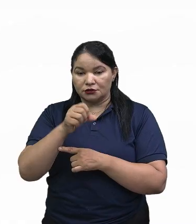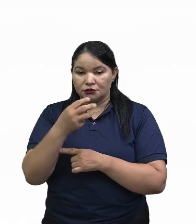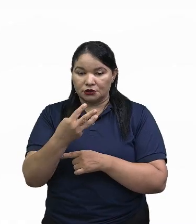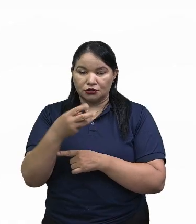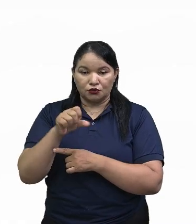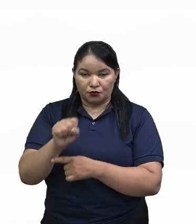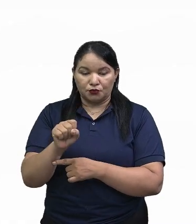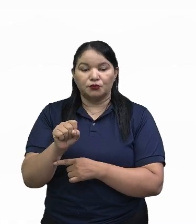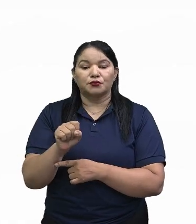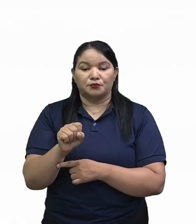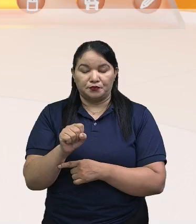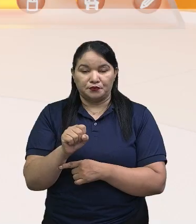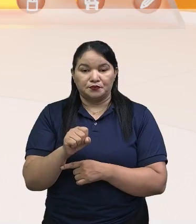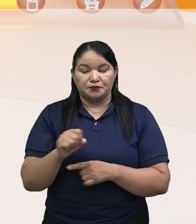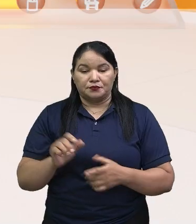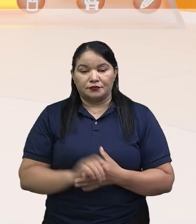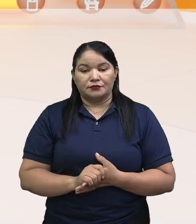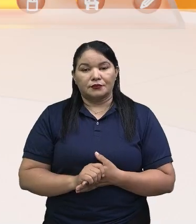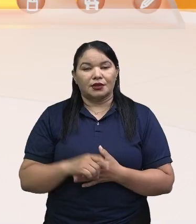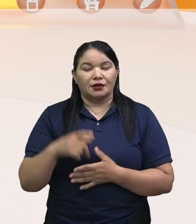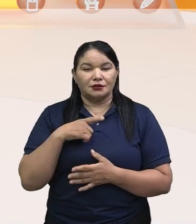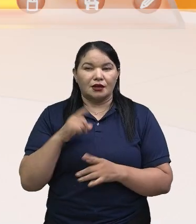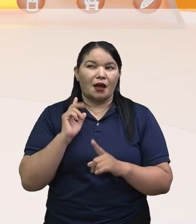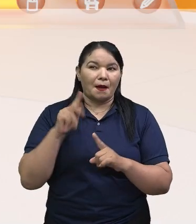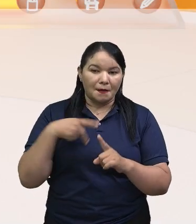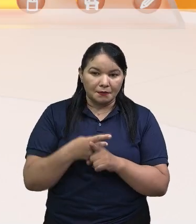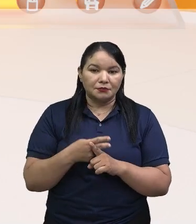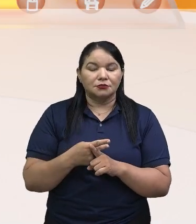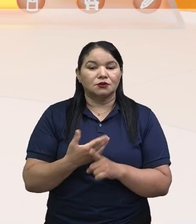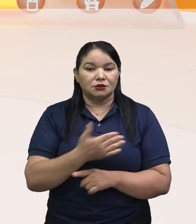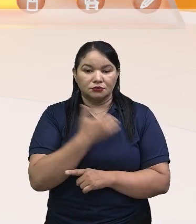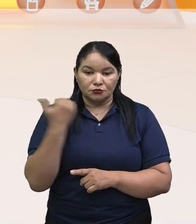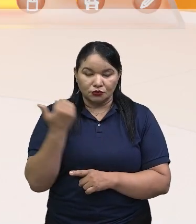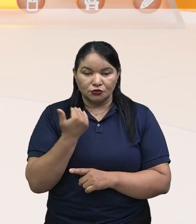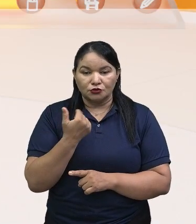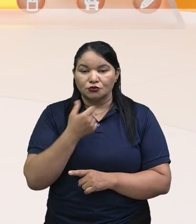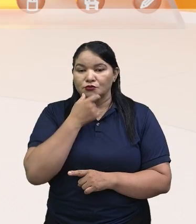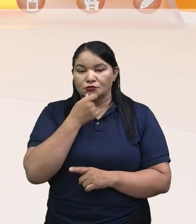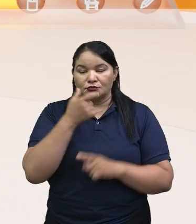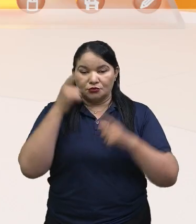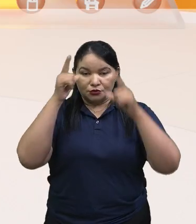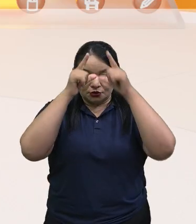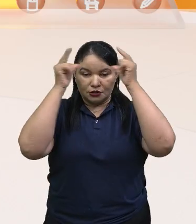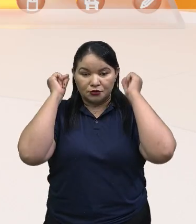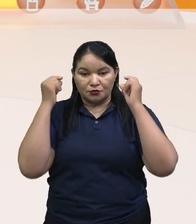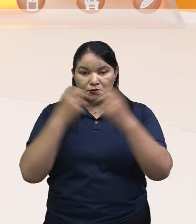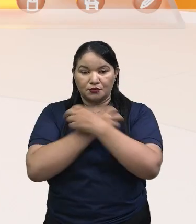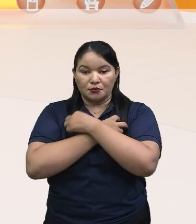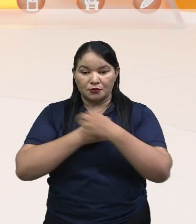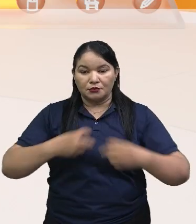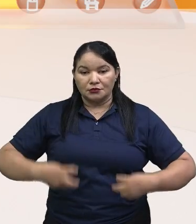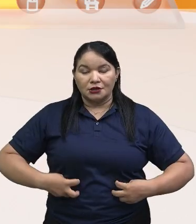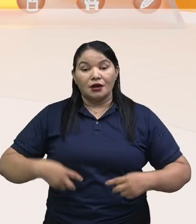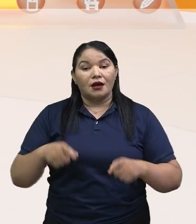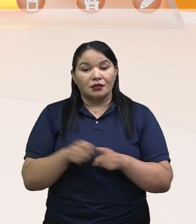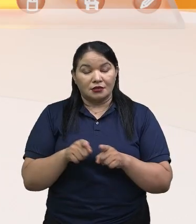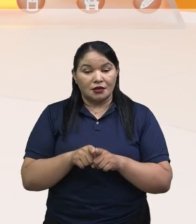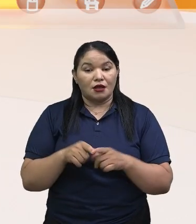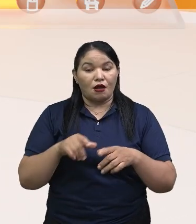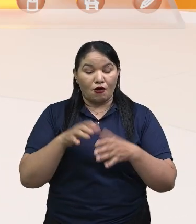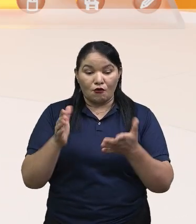1938. Né? Você ainda vai ter, mesmo após a morte da figura central do Lampião, você ainda vai ter resquícios desse